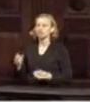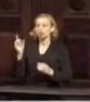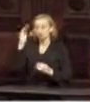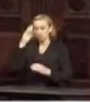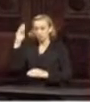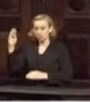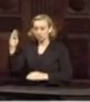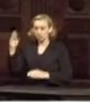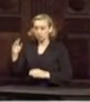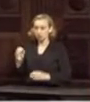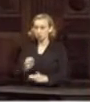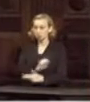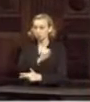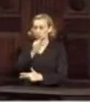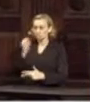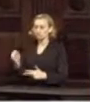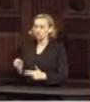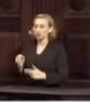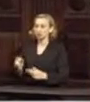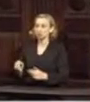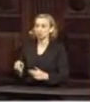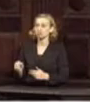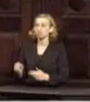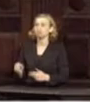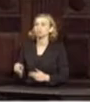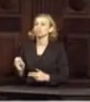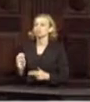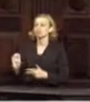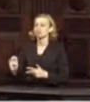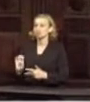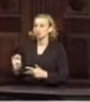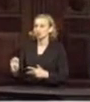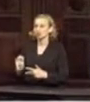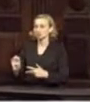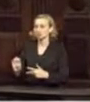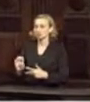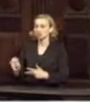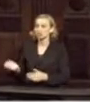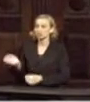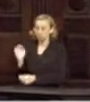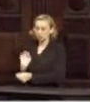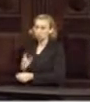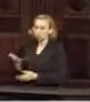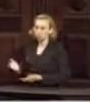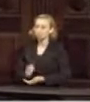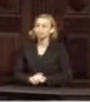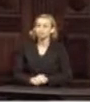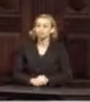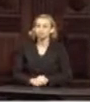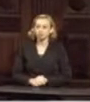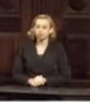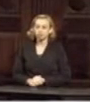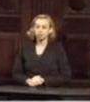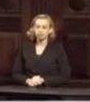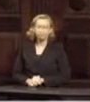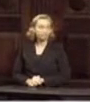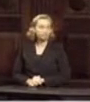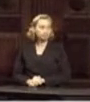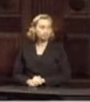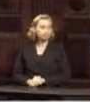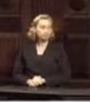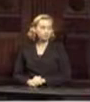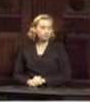do Estadual, que está a anos-luz de distância da capacidade de gestão de trabalho que hoje apresenta o nosso Ministério